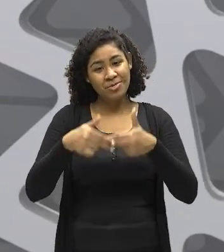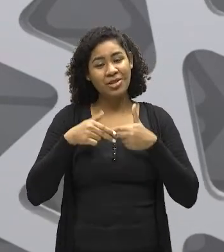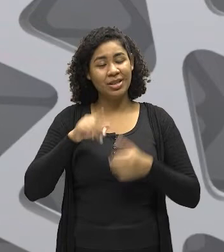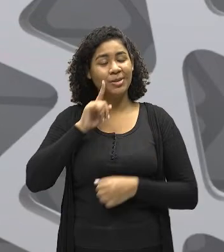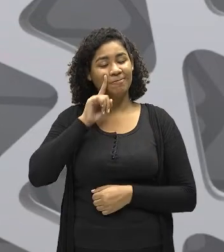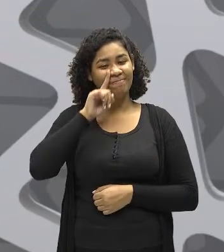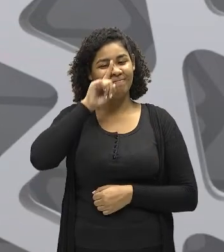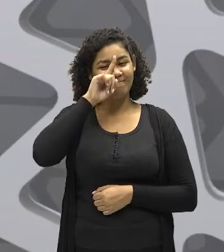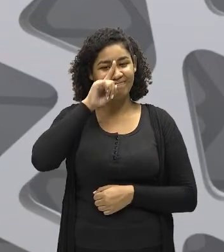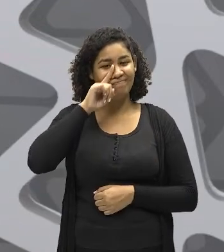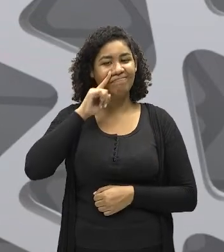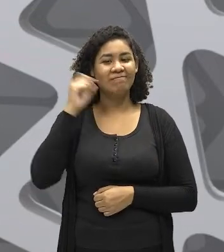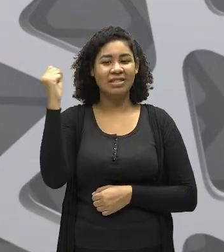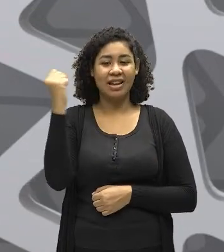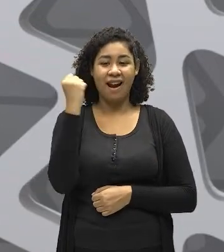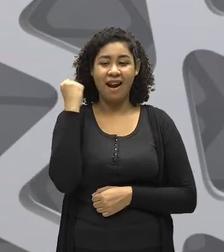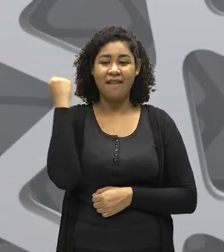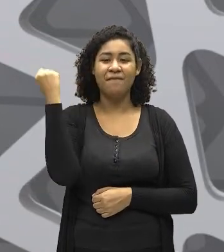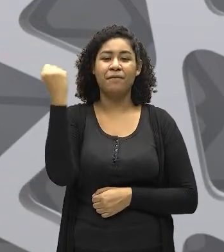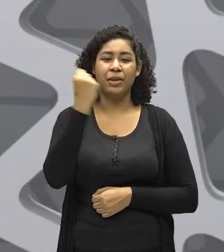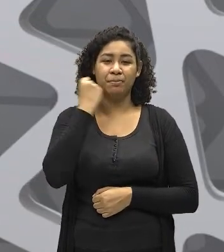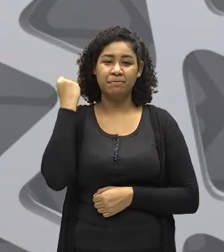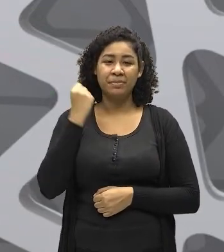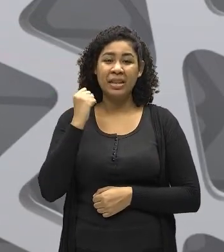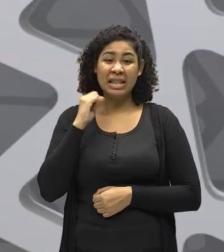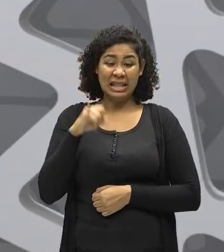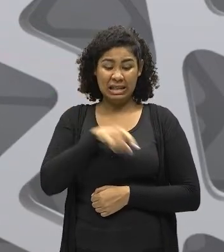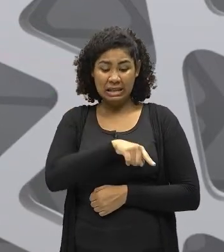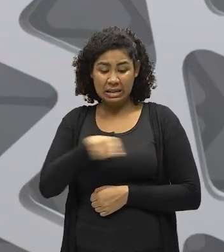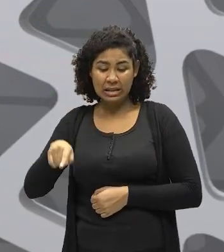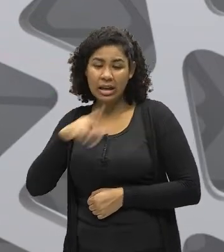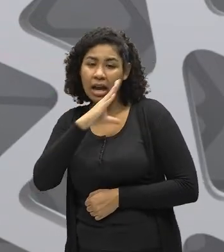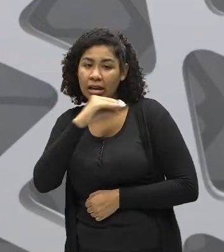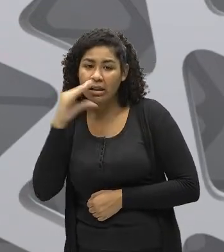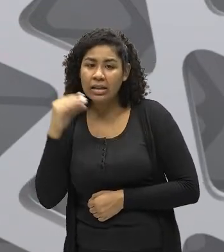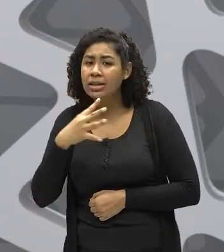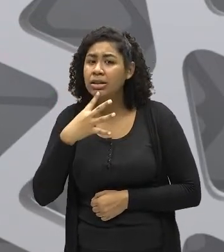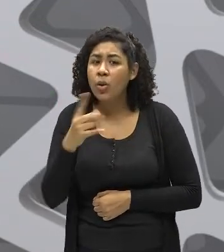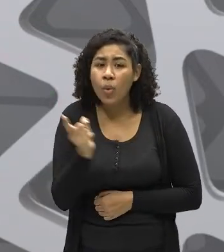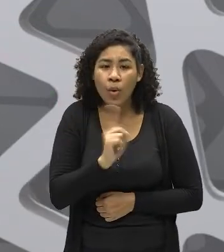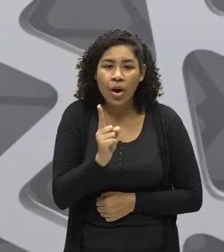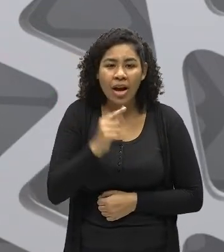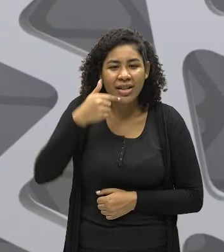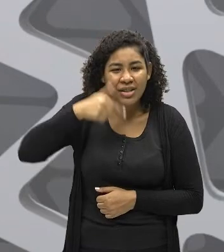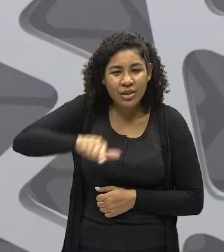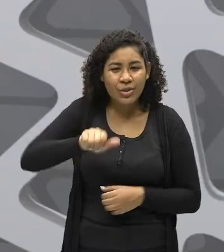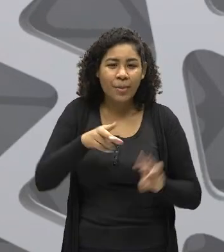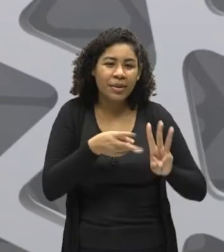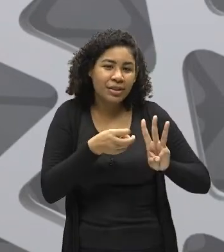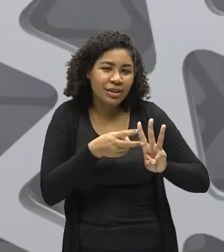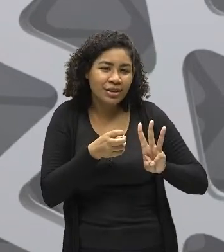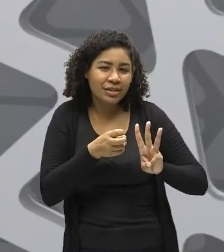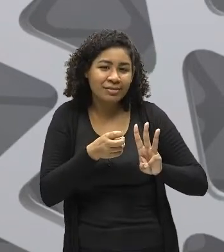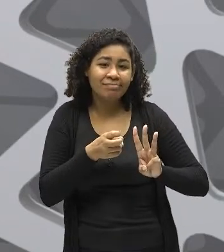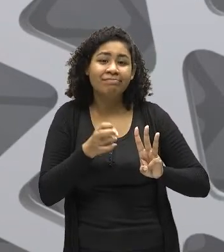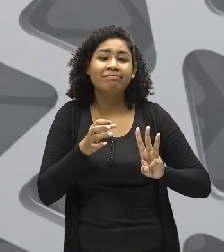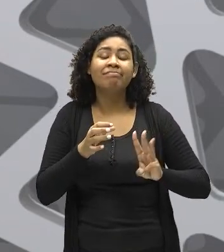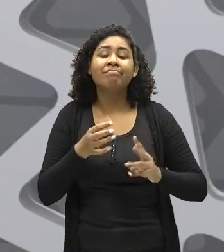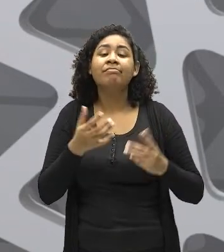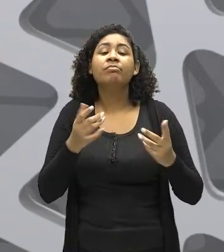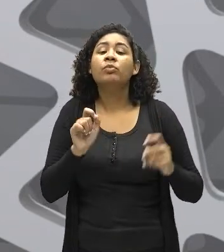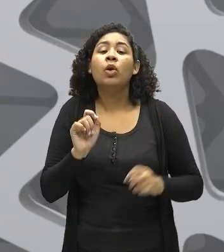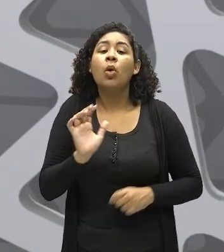perigo. Porque se eles não conhecerem essas línguas indígenas, o que vai acontecer com elas? Pergunto a